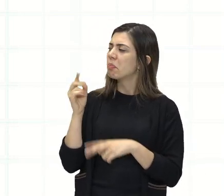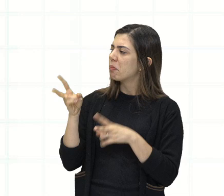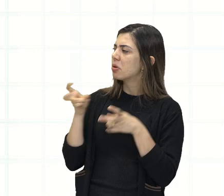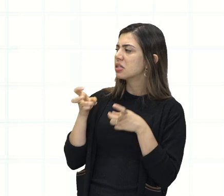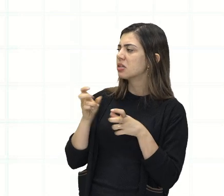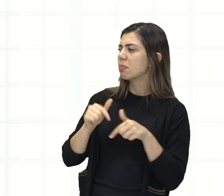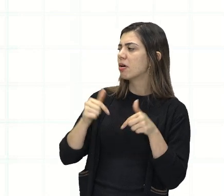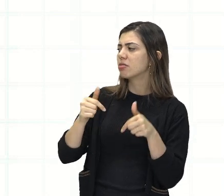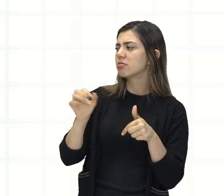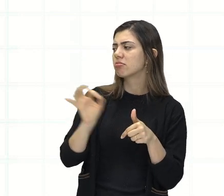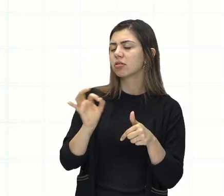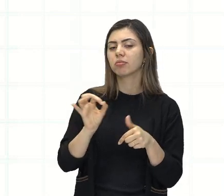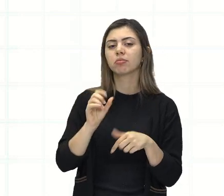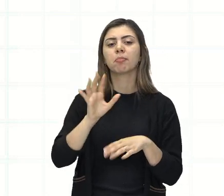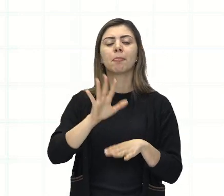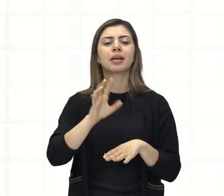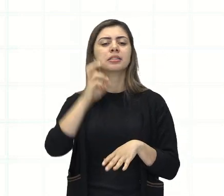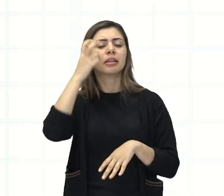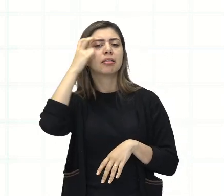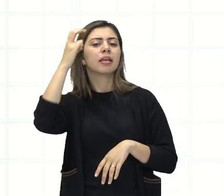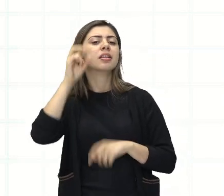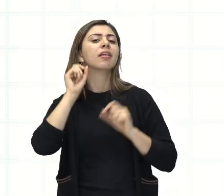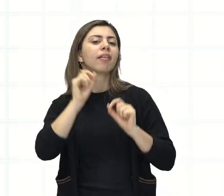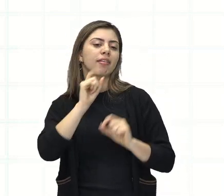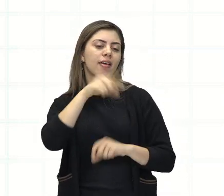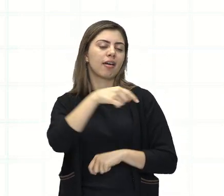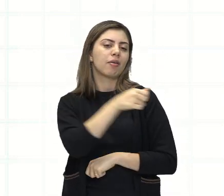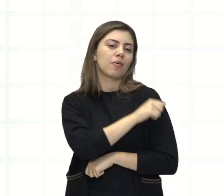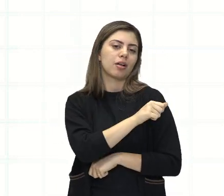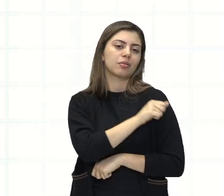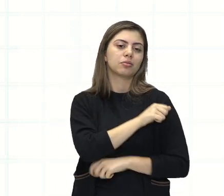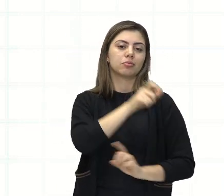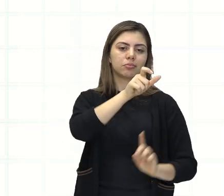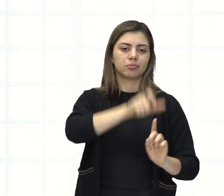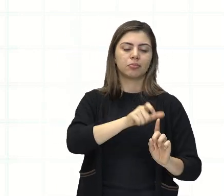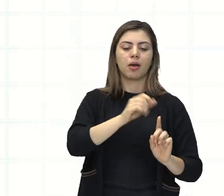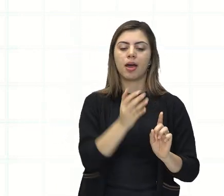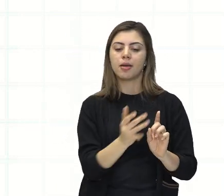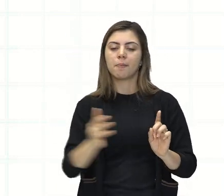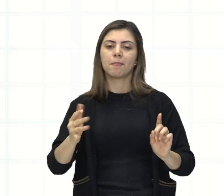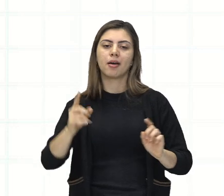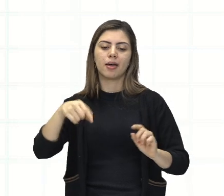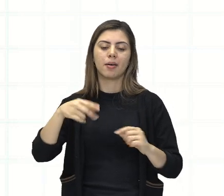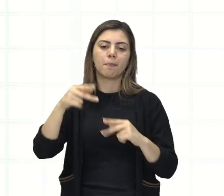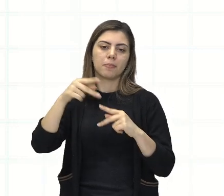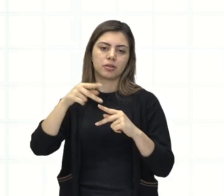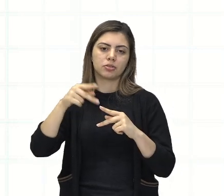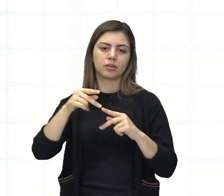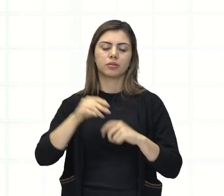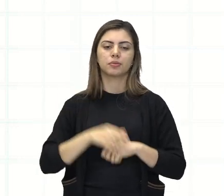Quem são inteligentes? É os alunos. Então, ele é o sujeito, que sobrou é o nosso predicado.